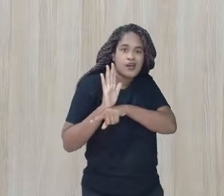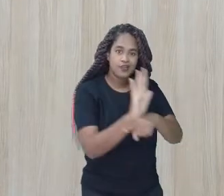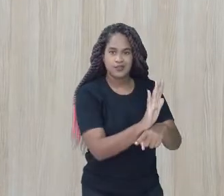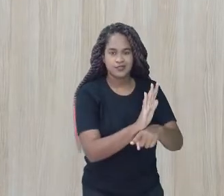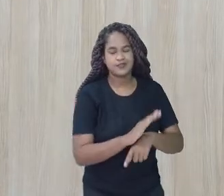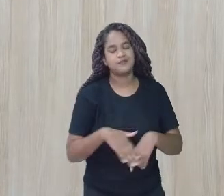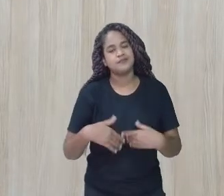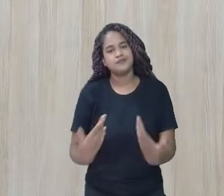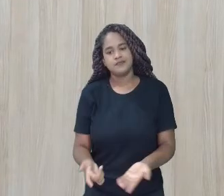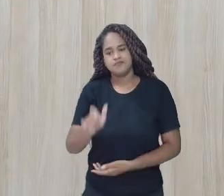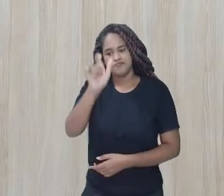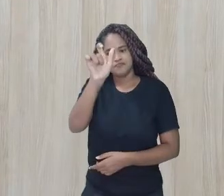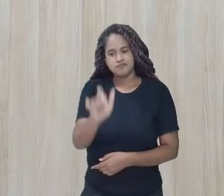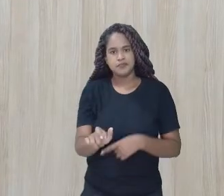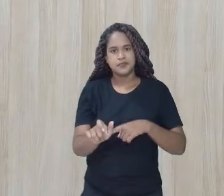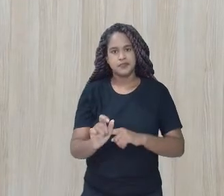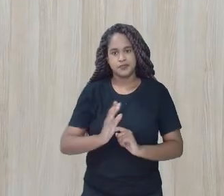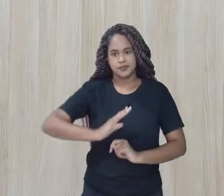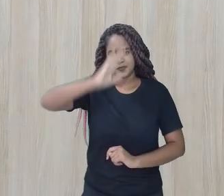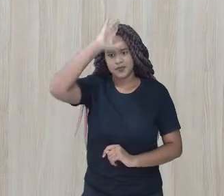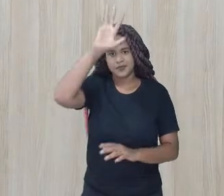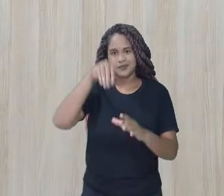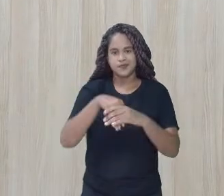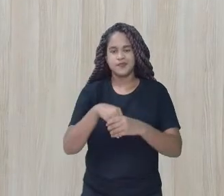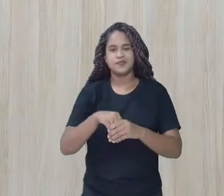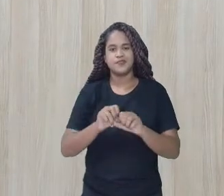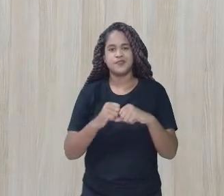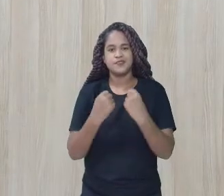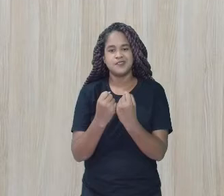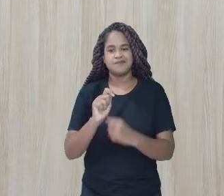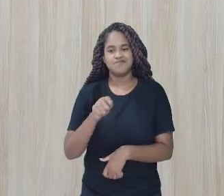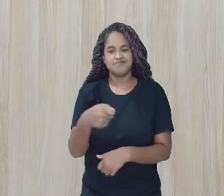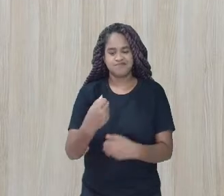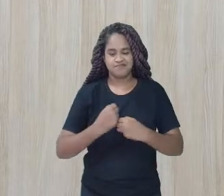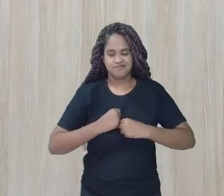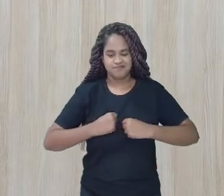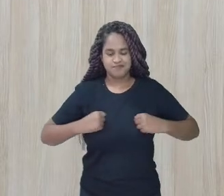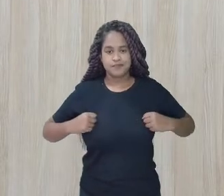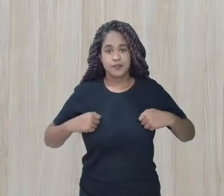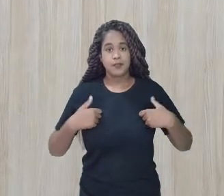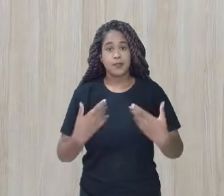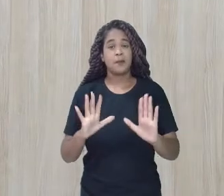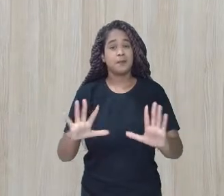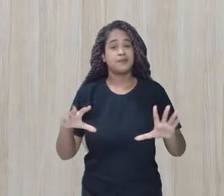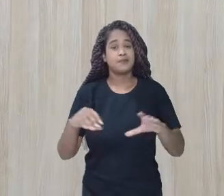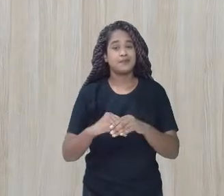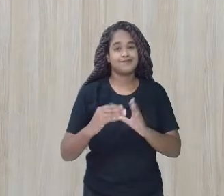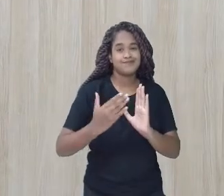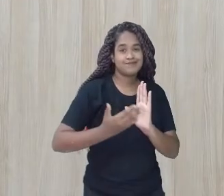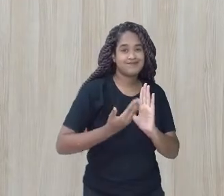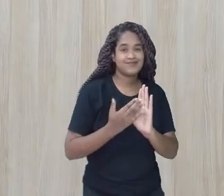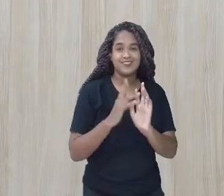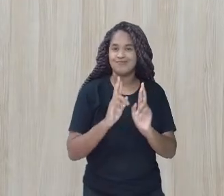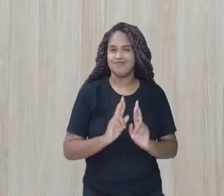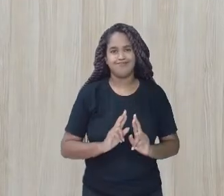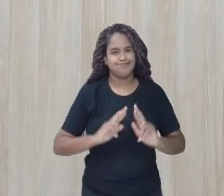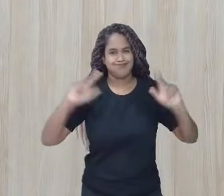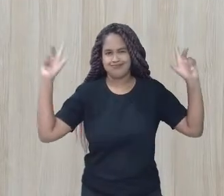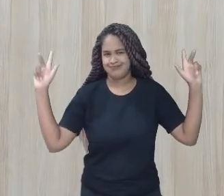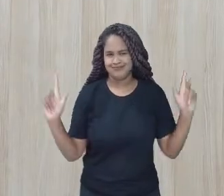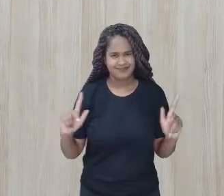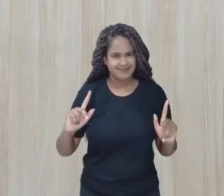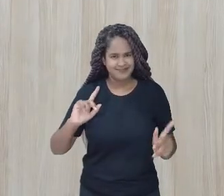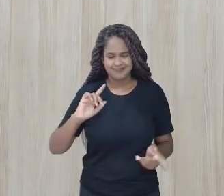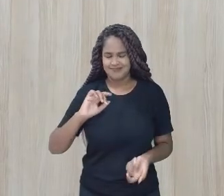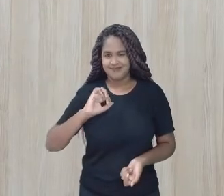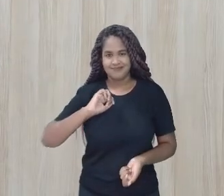figura muito heróica socialmente, e aqui no livro do Ray é completamente distorcida a sua função para